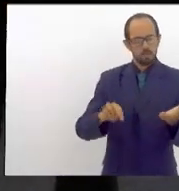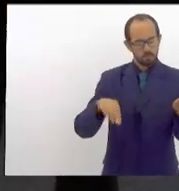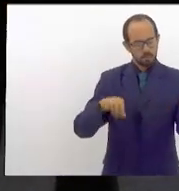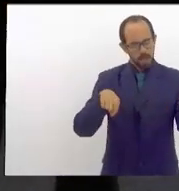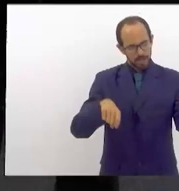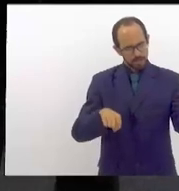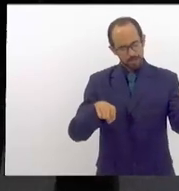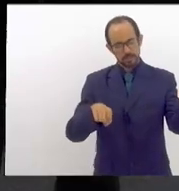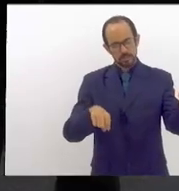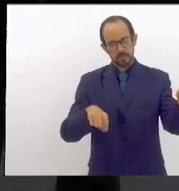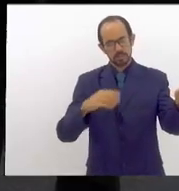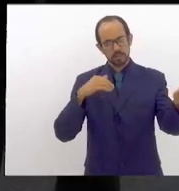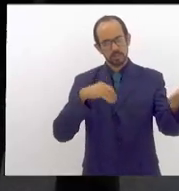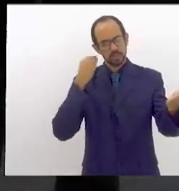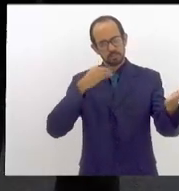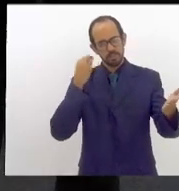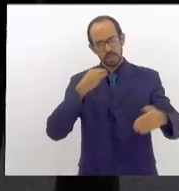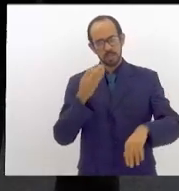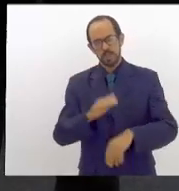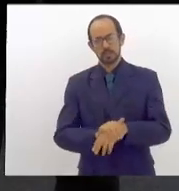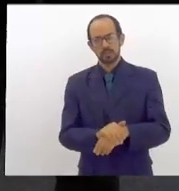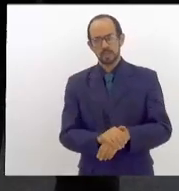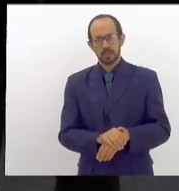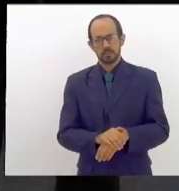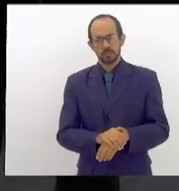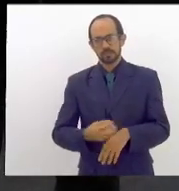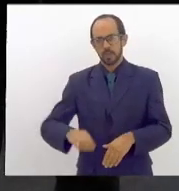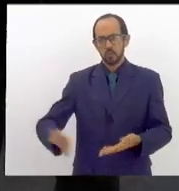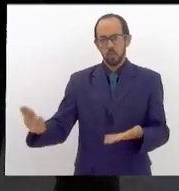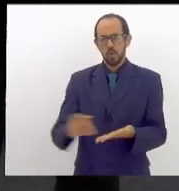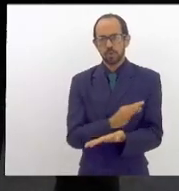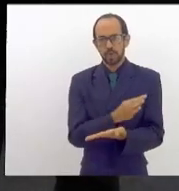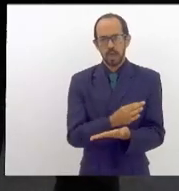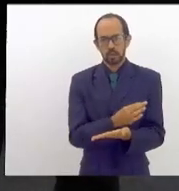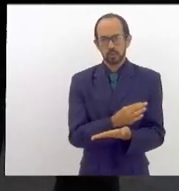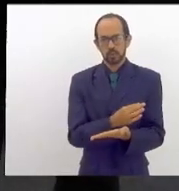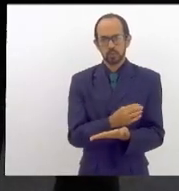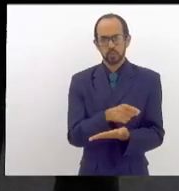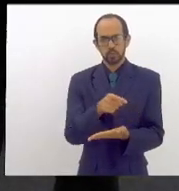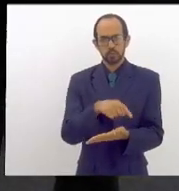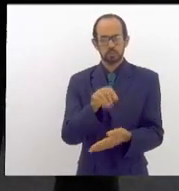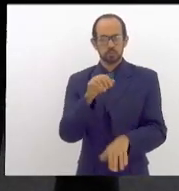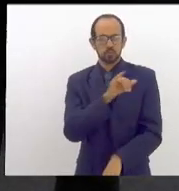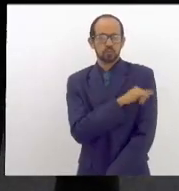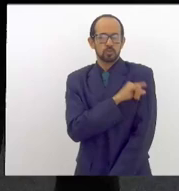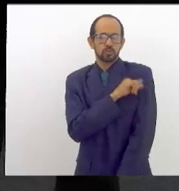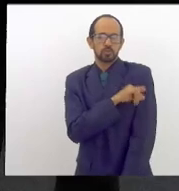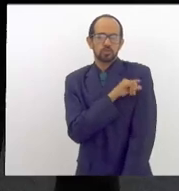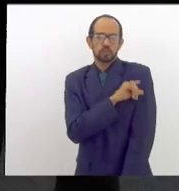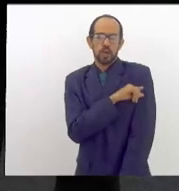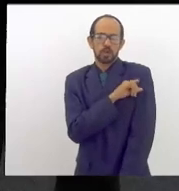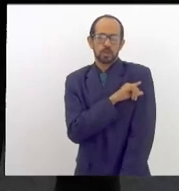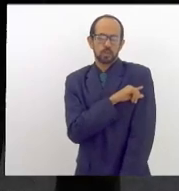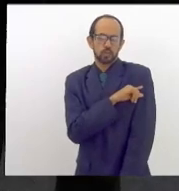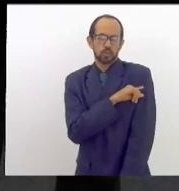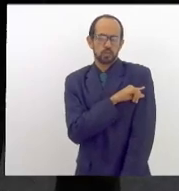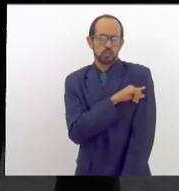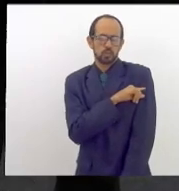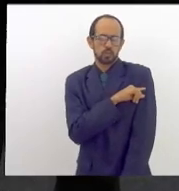experiência na vida pública um contrato assinado pelo Estado do Rio de Janeiro por suas autoridades da época